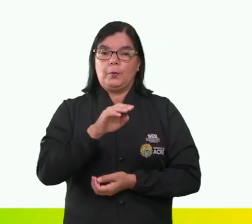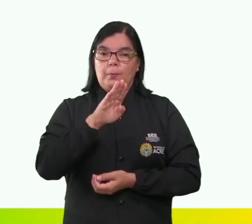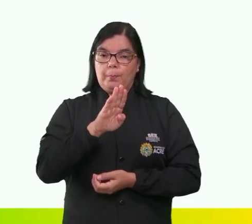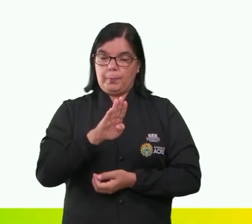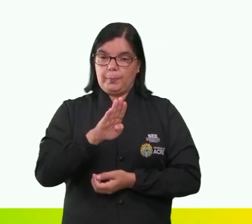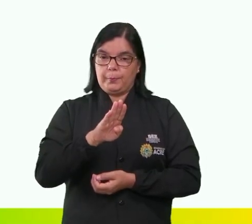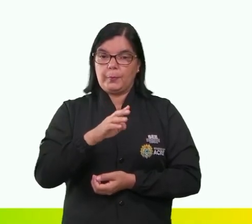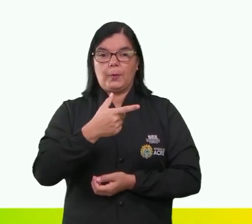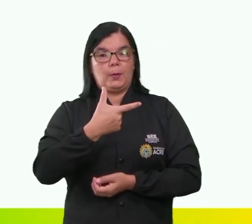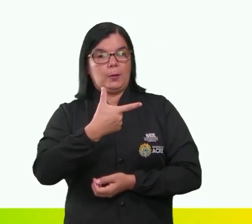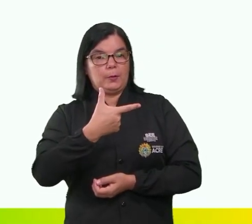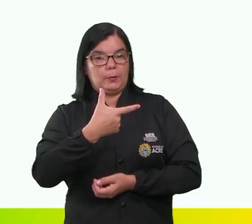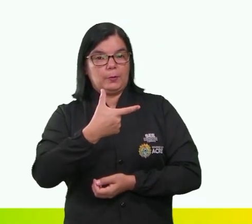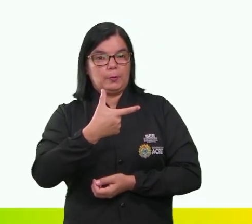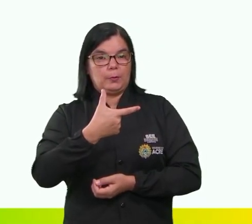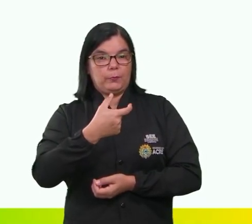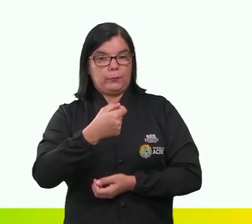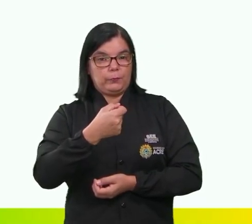20